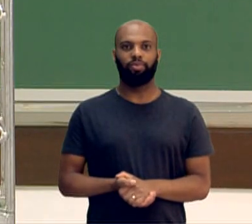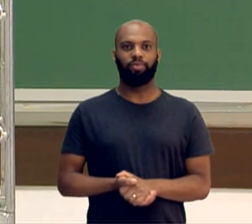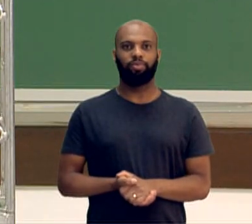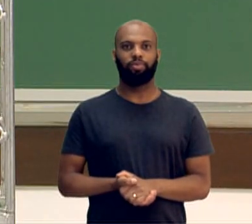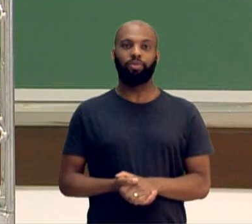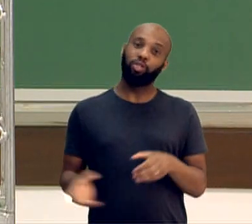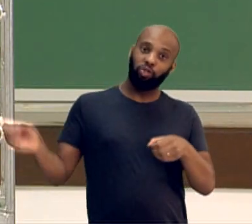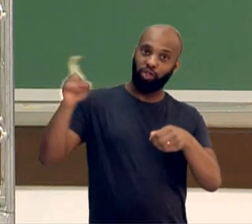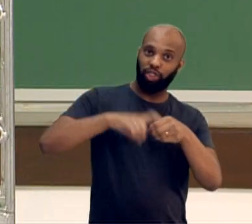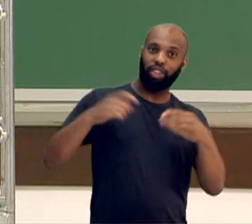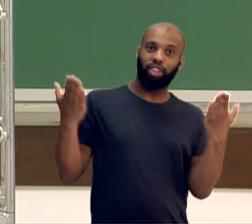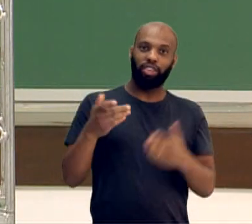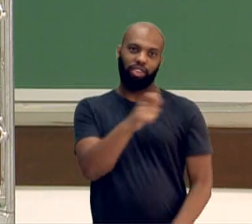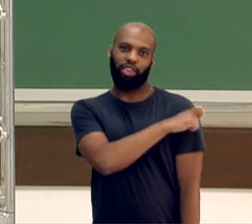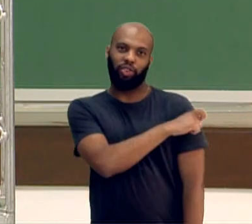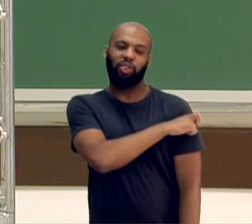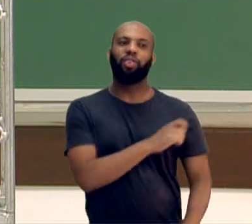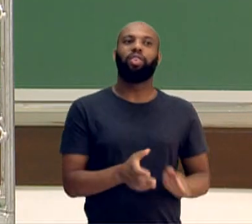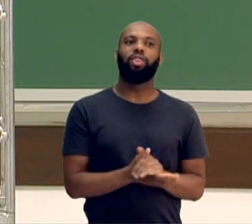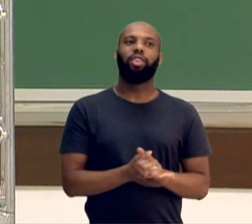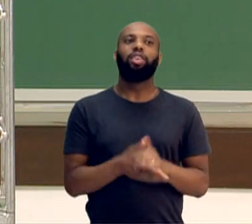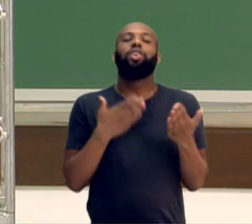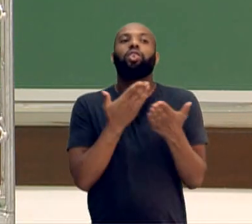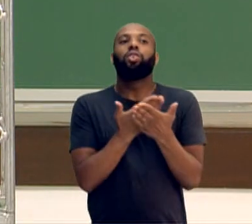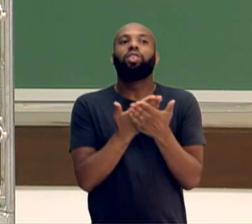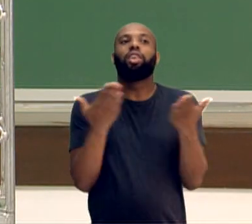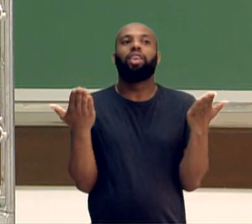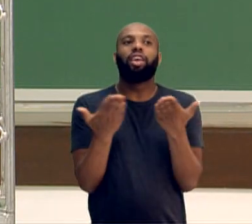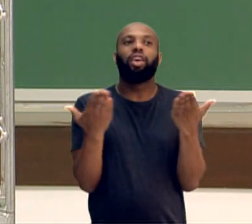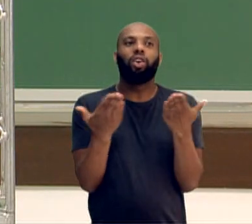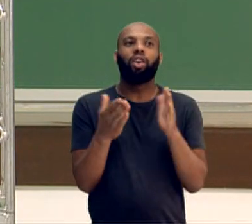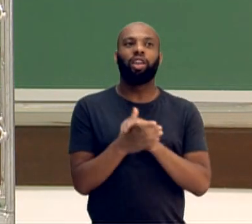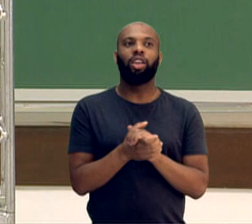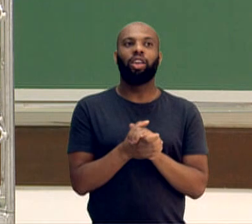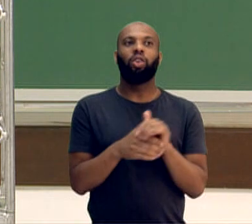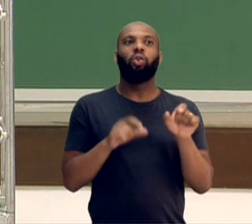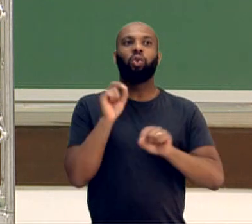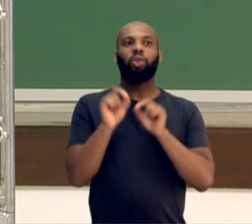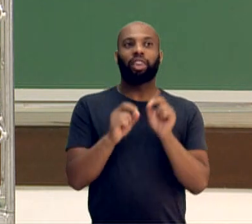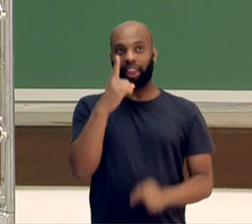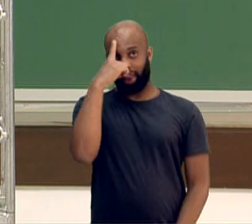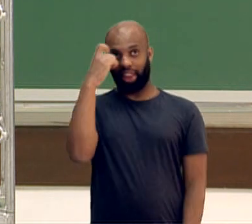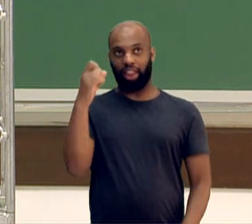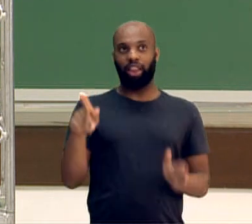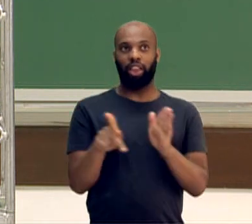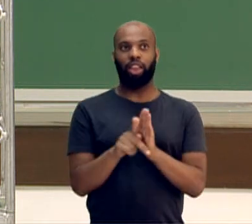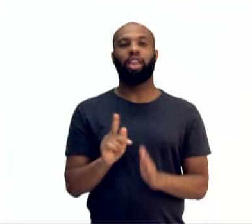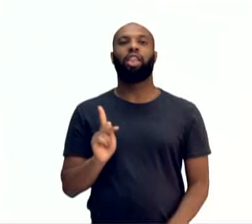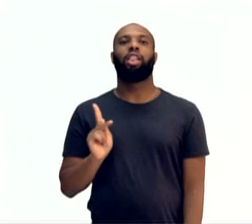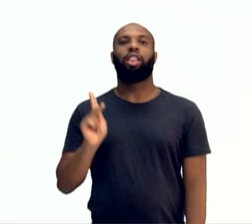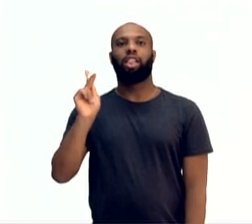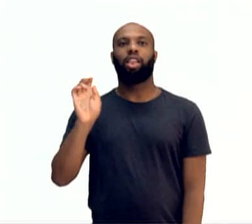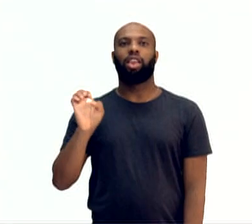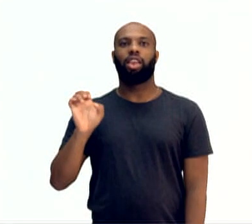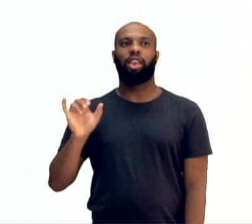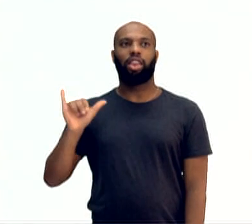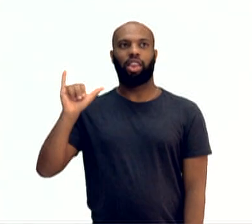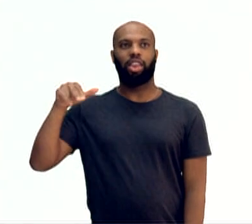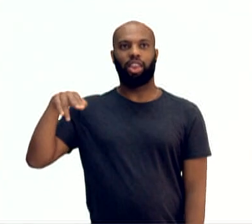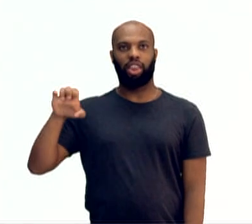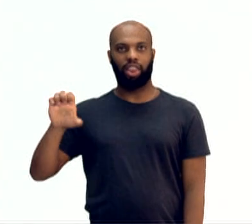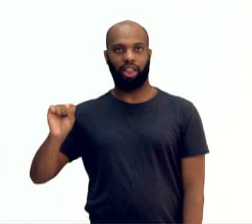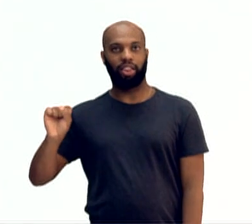Voltando aqui então, alunos, né? Vamos estudar agora, né, a ideia central, teórica falando,